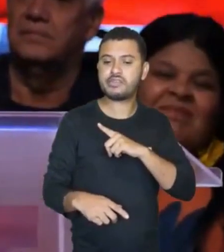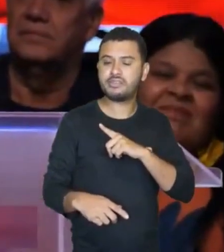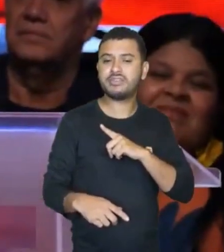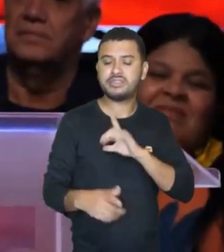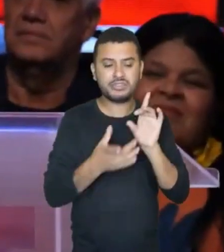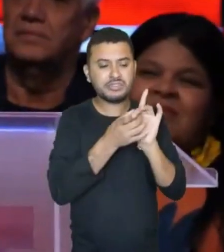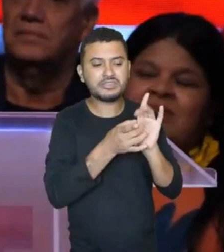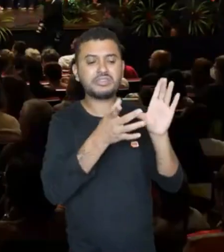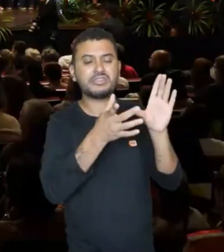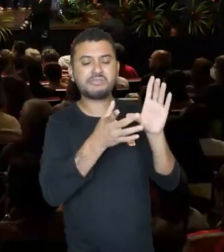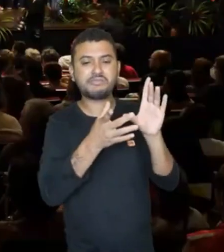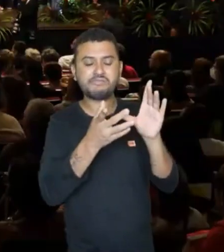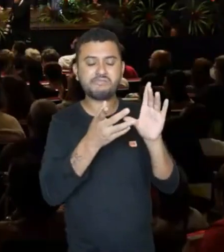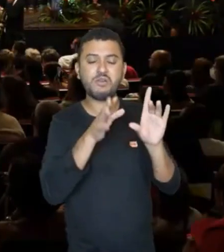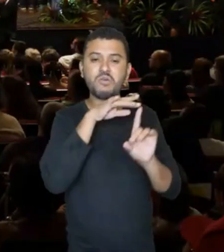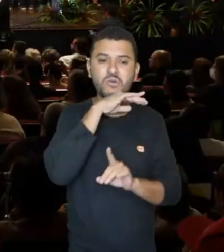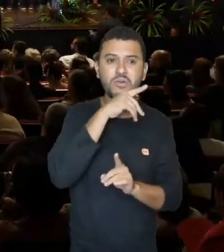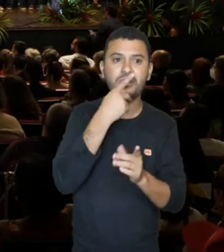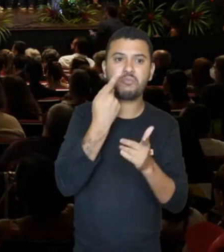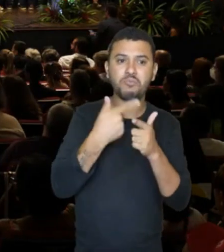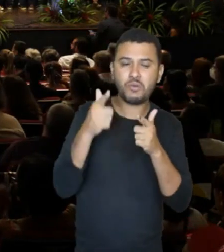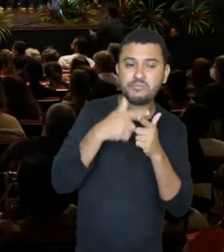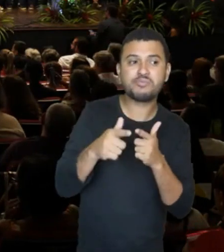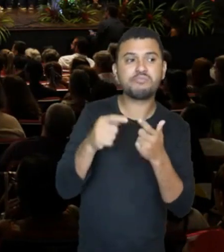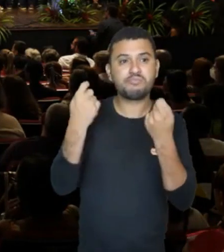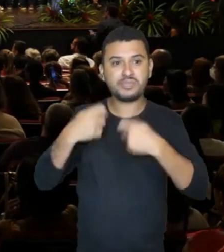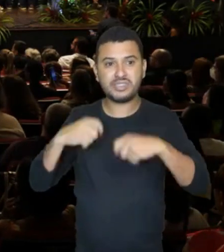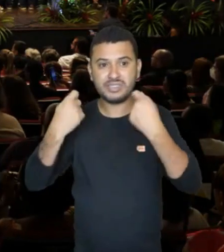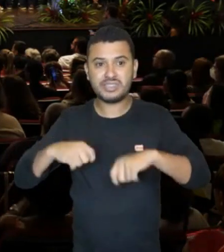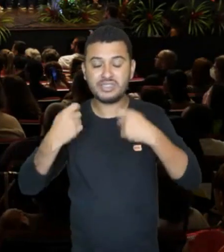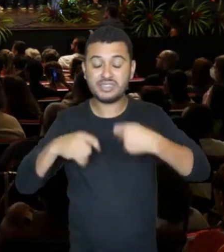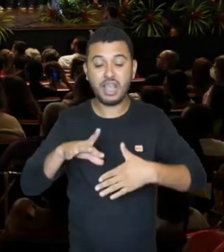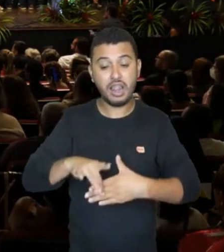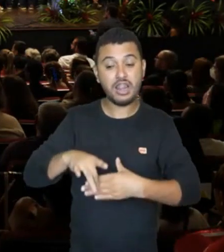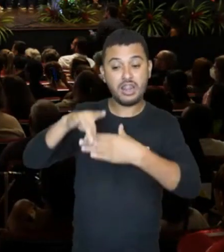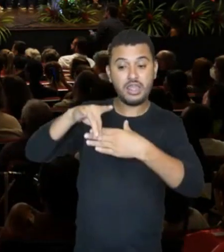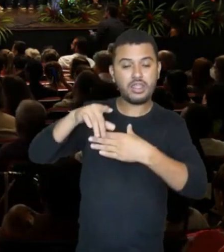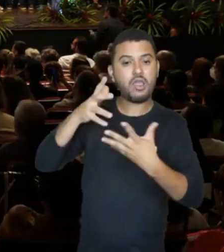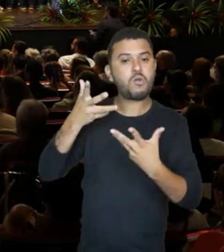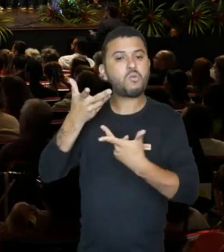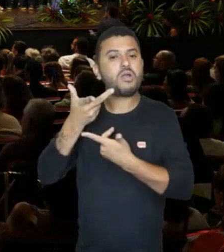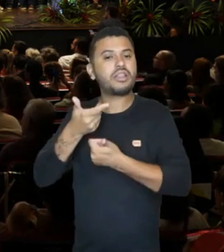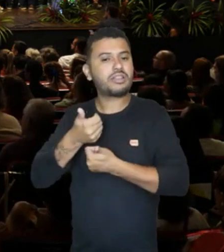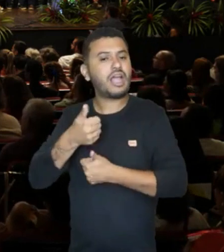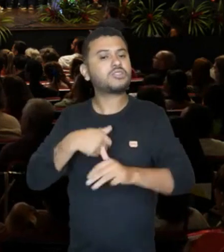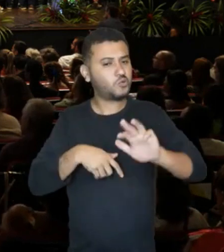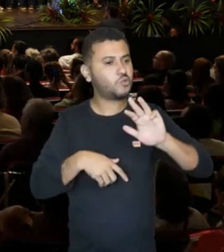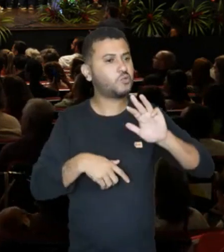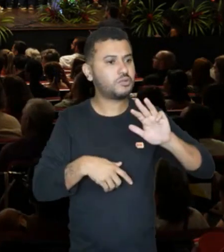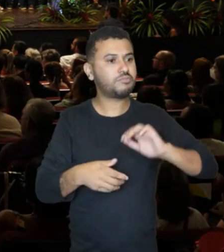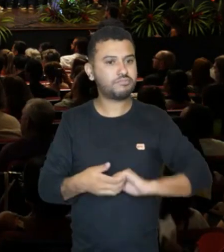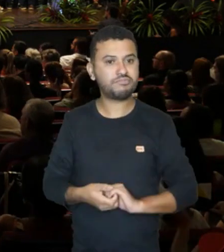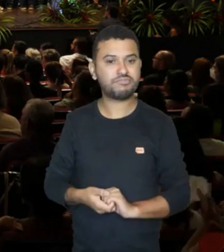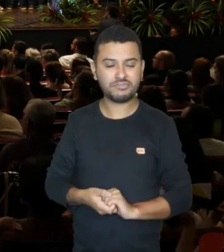democracia ameaçada, é preciso ter uma liderança com a qualidade do presidente Lula.